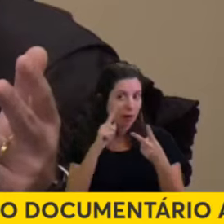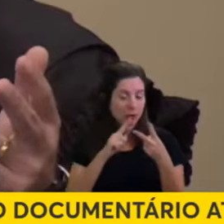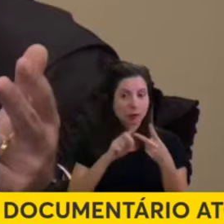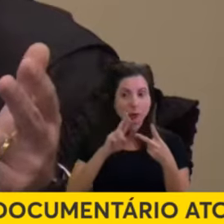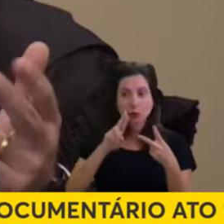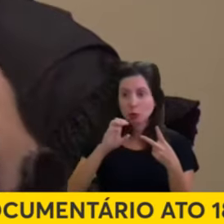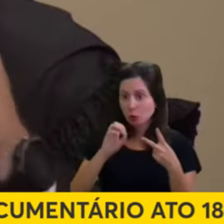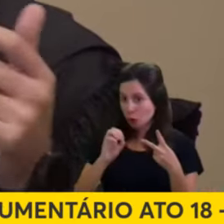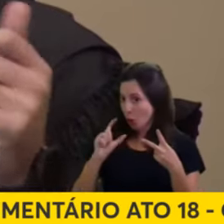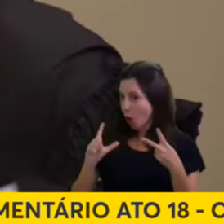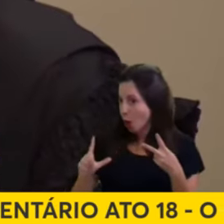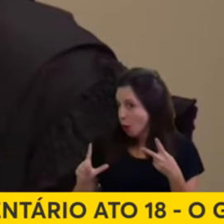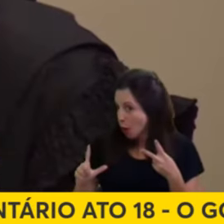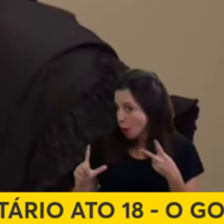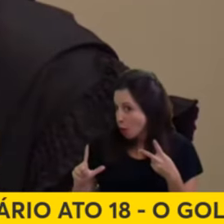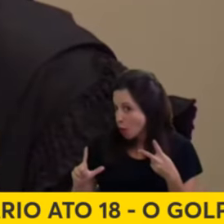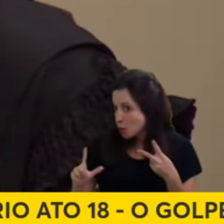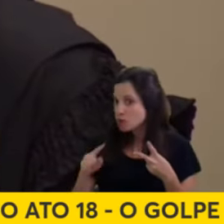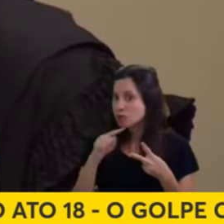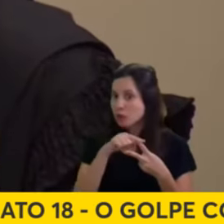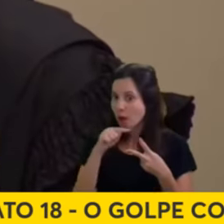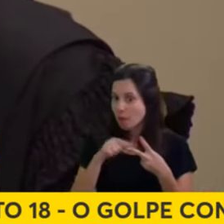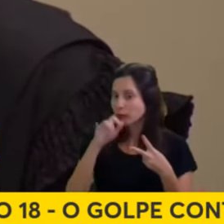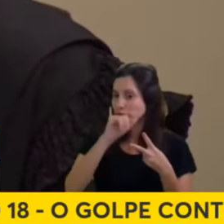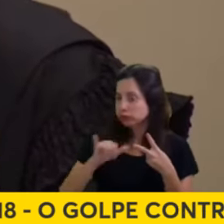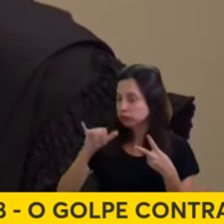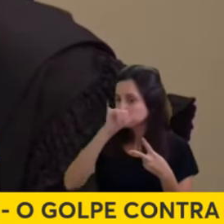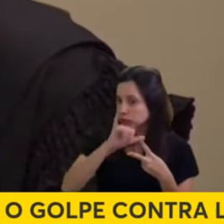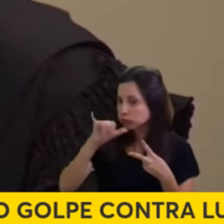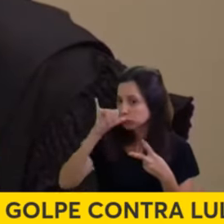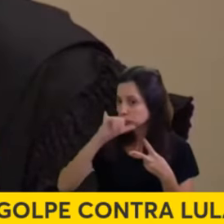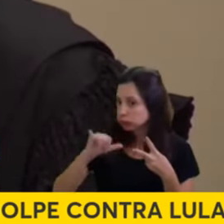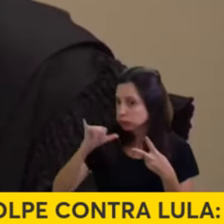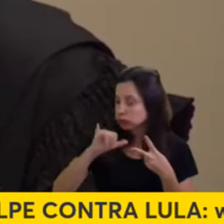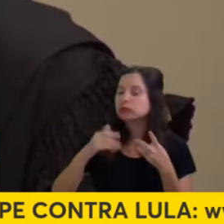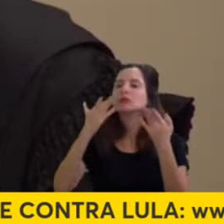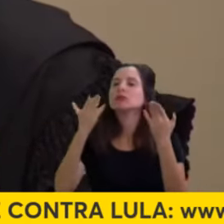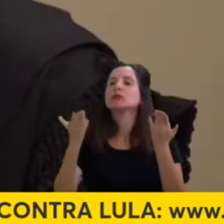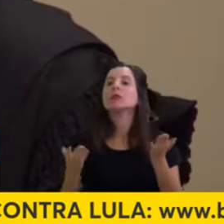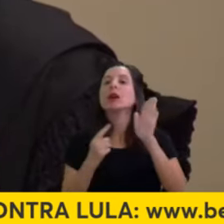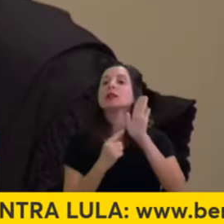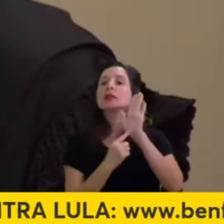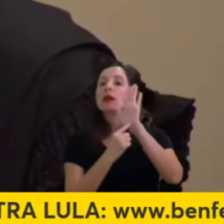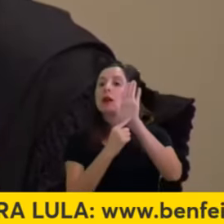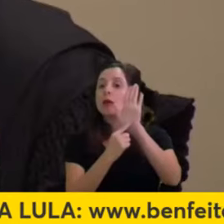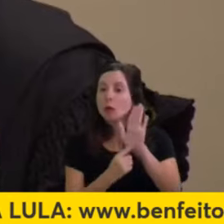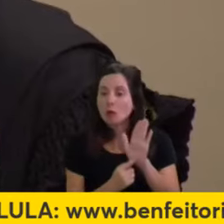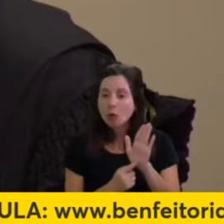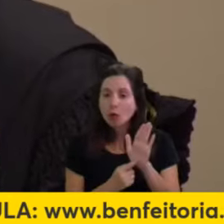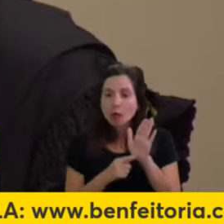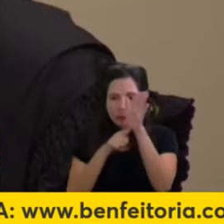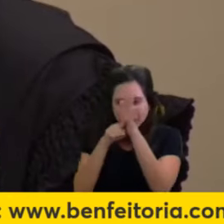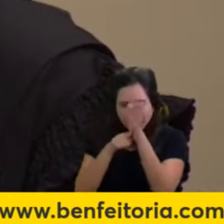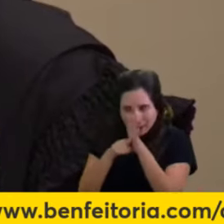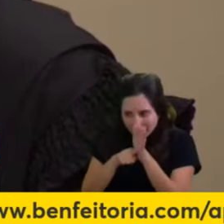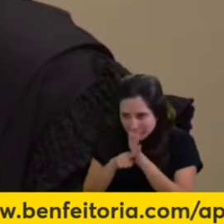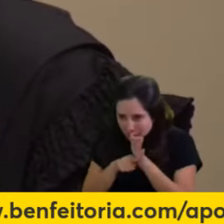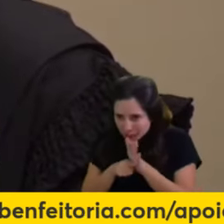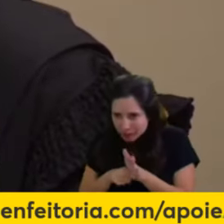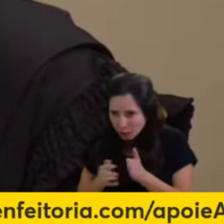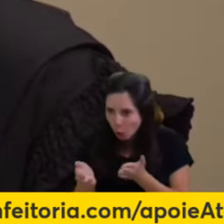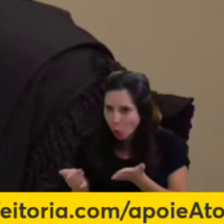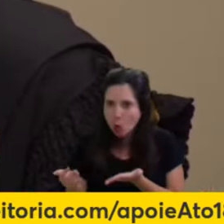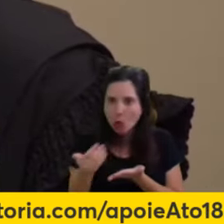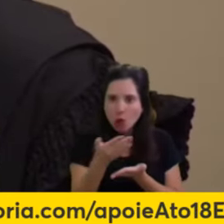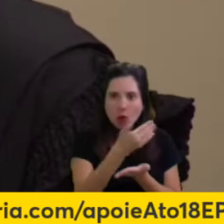Wall dando conta dess dessa notícia esses indicativos coletados em rápida pesquisa mostram a grande exposição